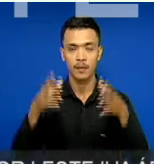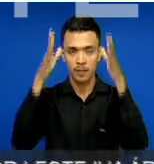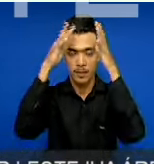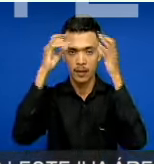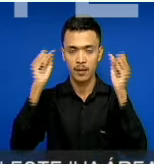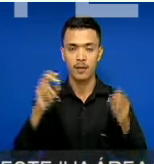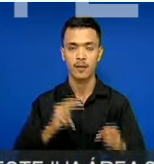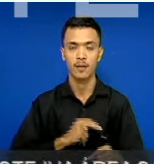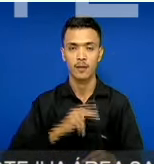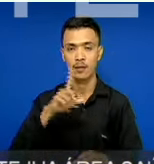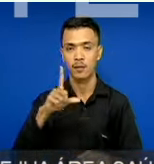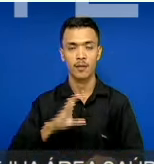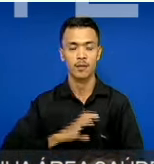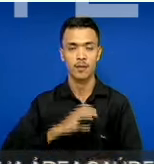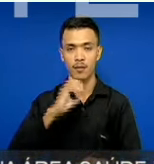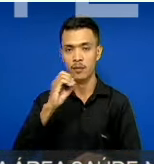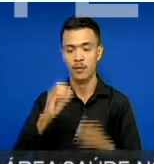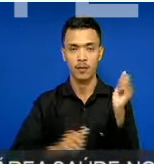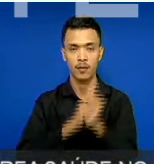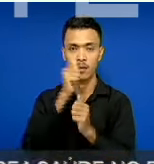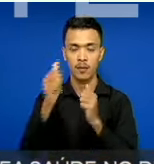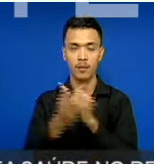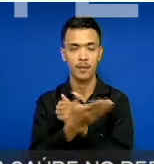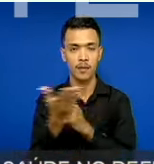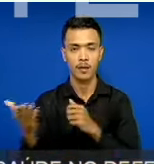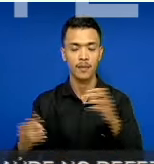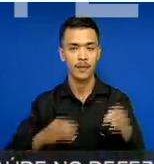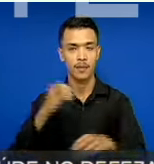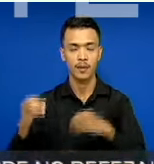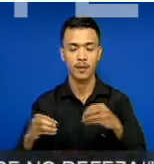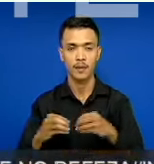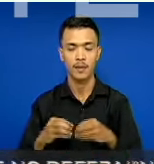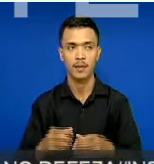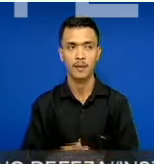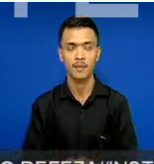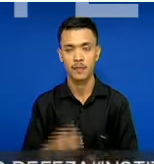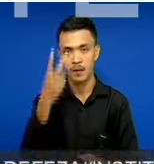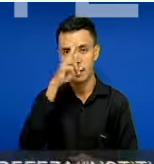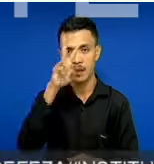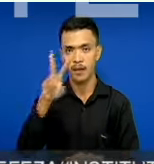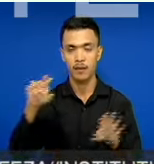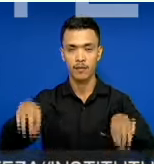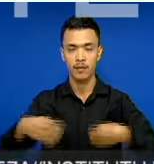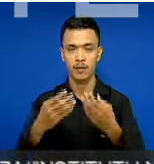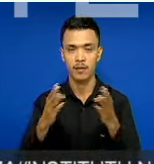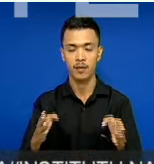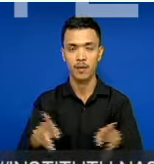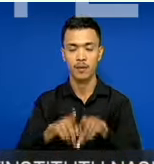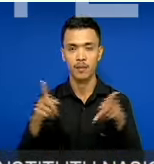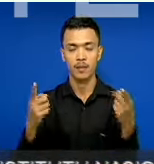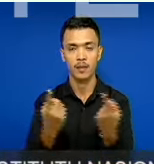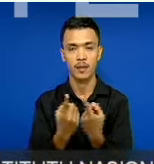Presidente Nicolau Lobato Kumoro Dili. Vou dire lá também, itabó tira roto, conamba. Itabó tira área, dadão ne, trabalhador, companhia Montana